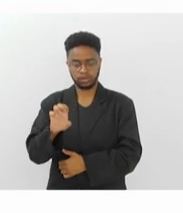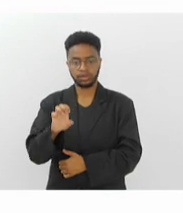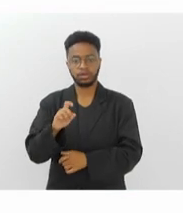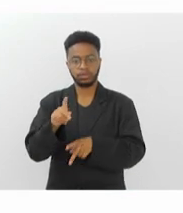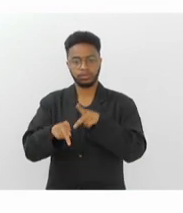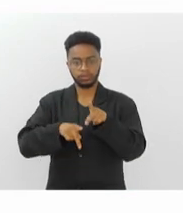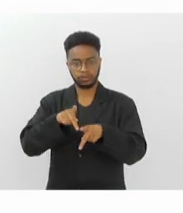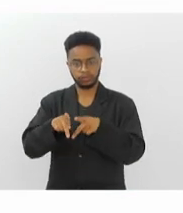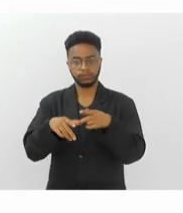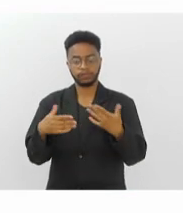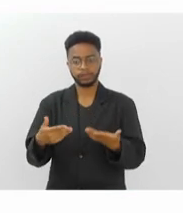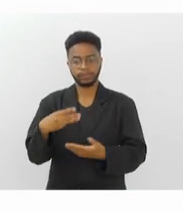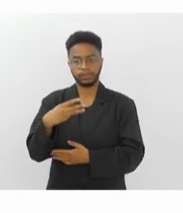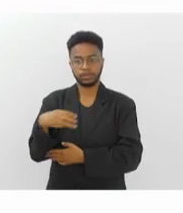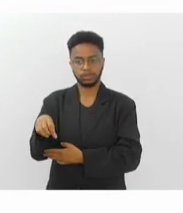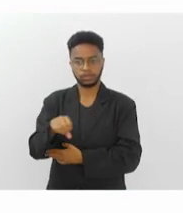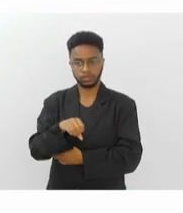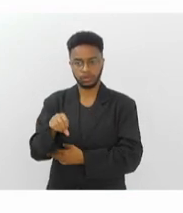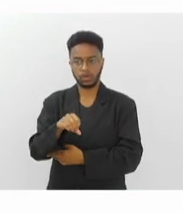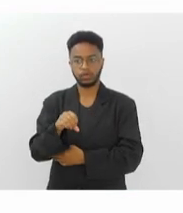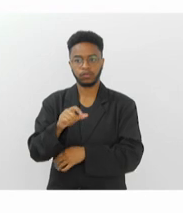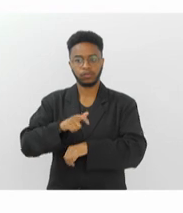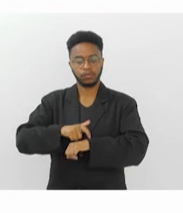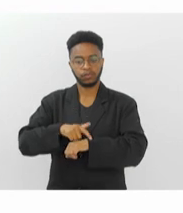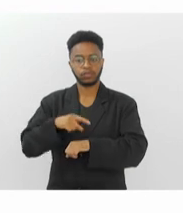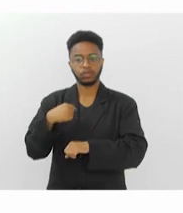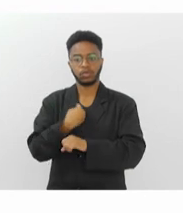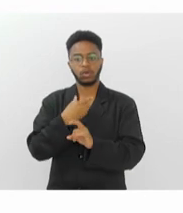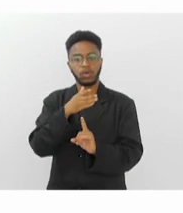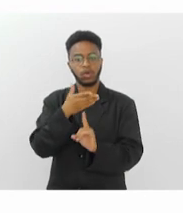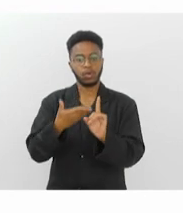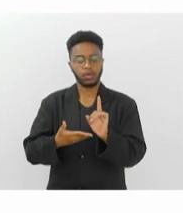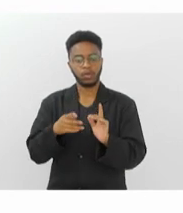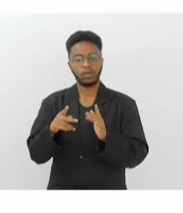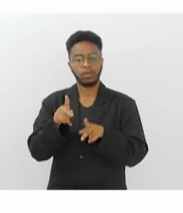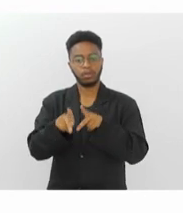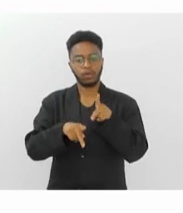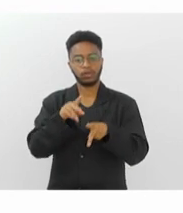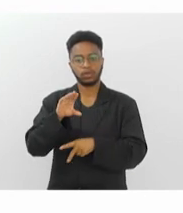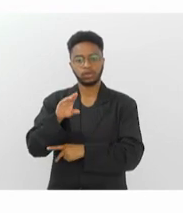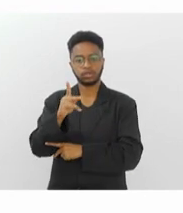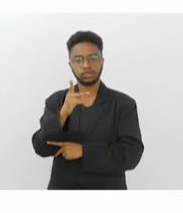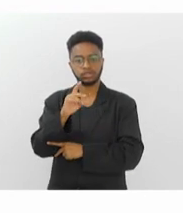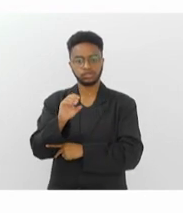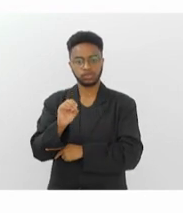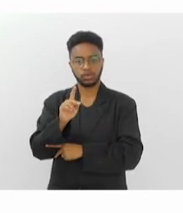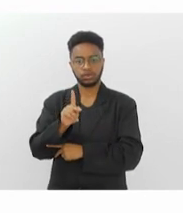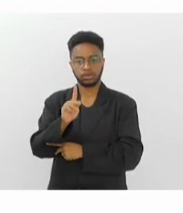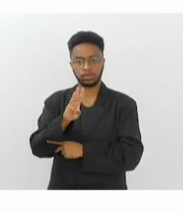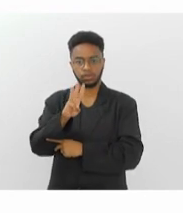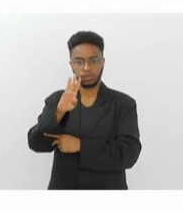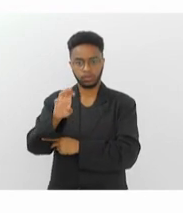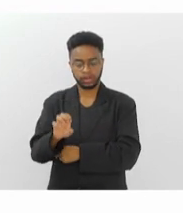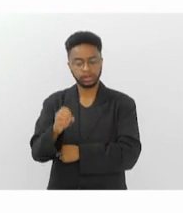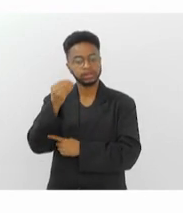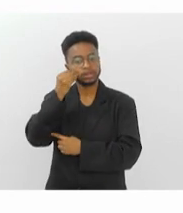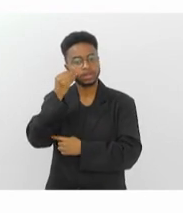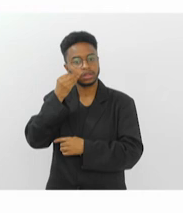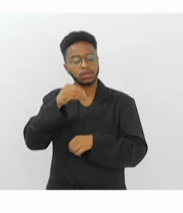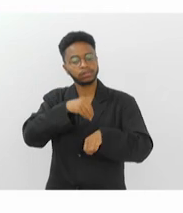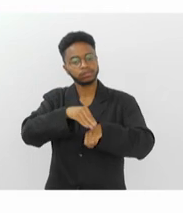Para a 39ª edição, escolhemos homenagear o povo Tchokwe de forma a inspirarmos os nossos